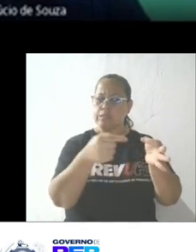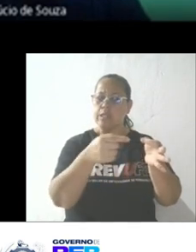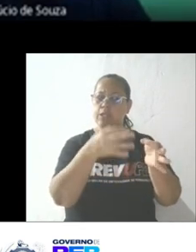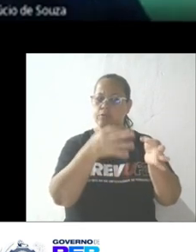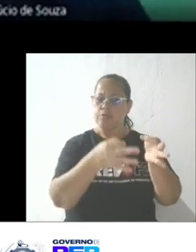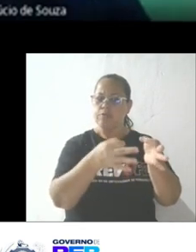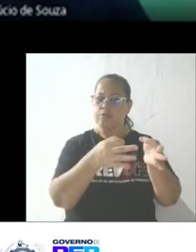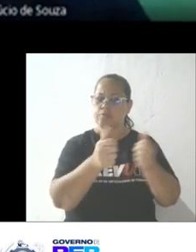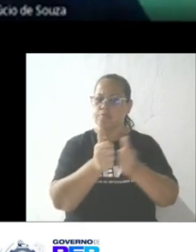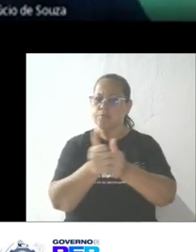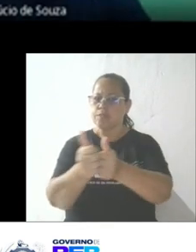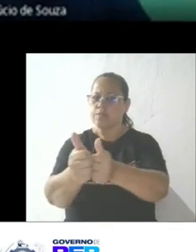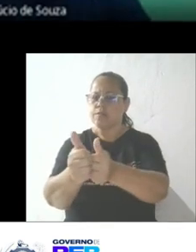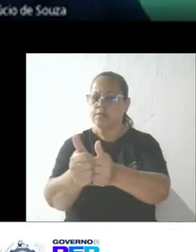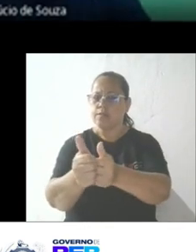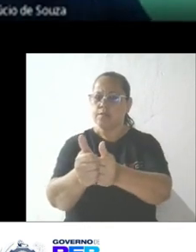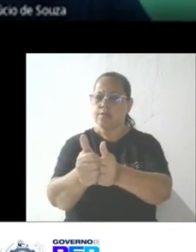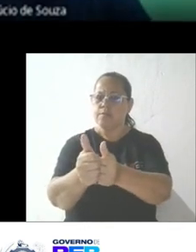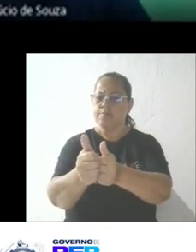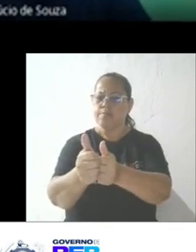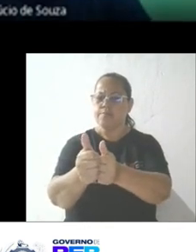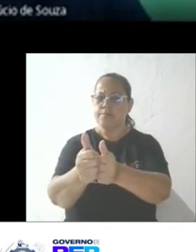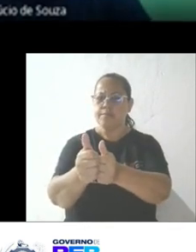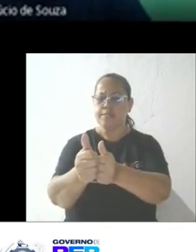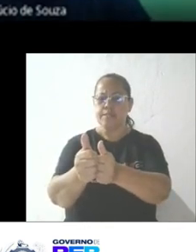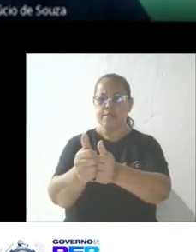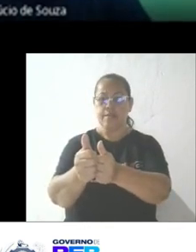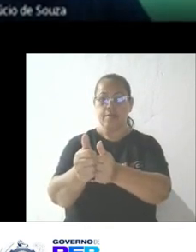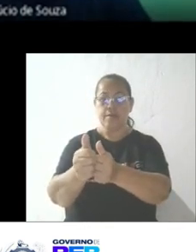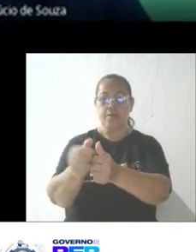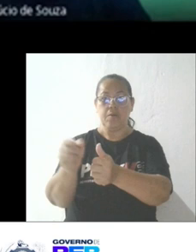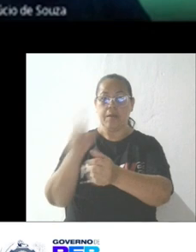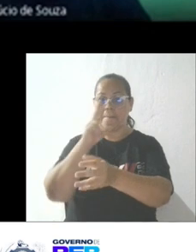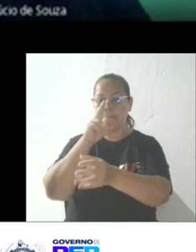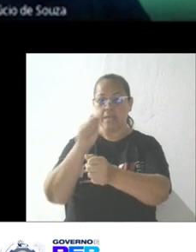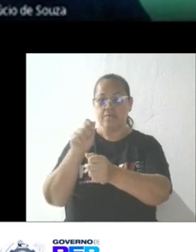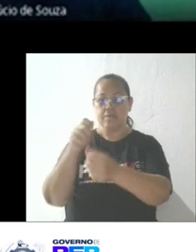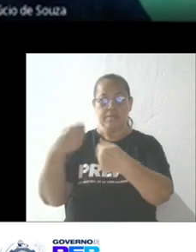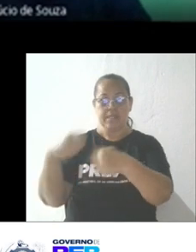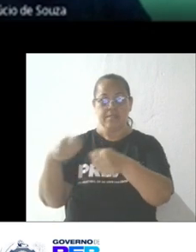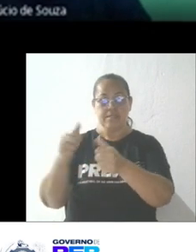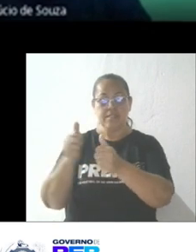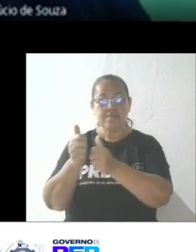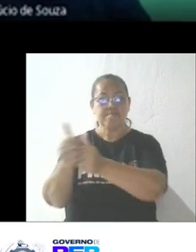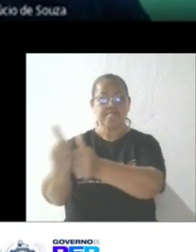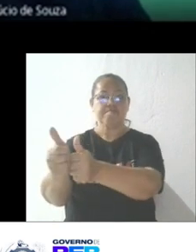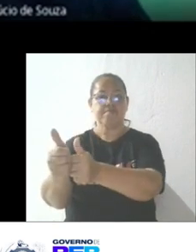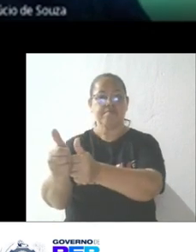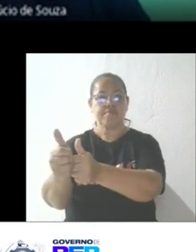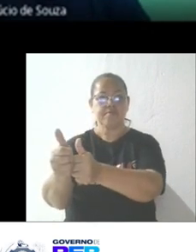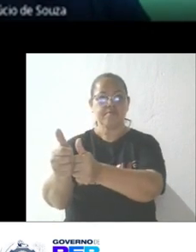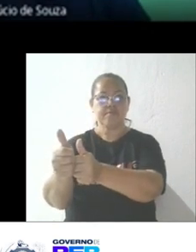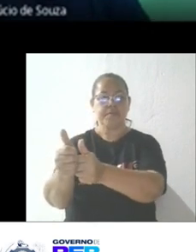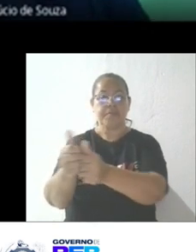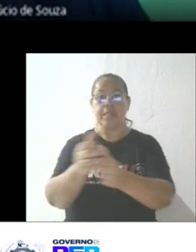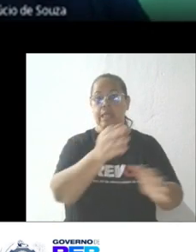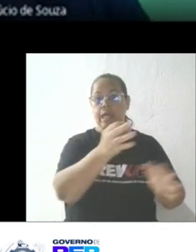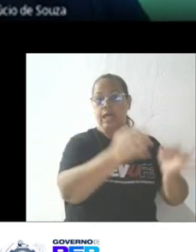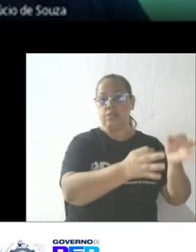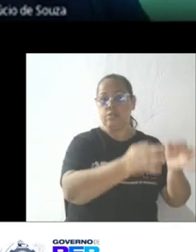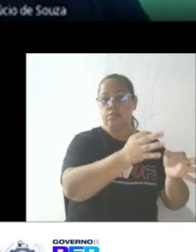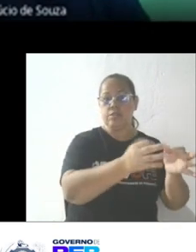é necessário que o que é mais forte seja seguido a justiça sem a força